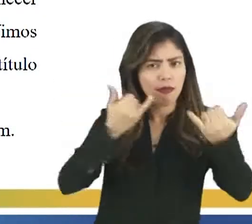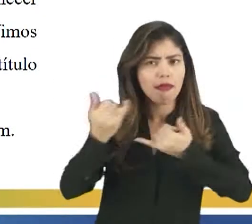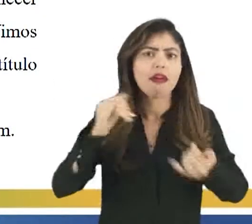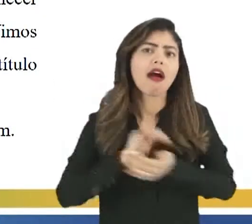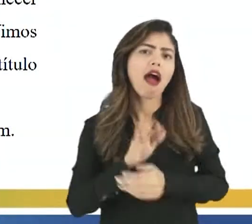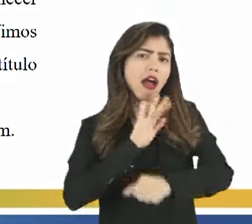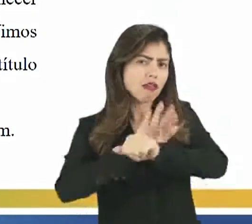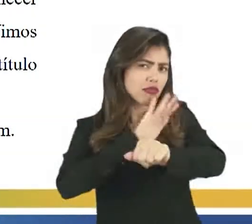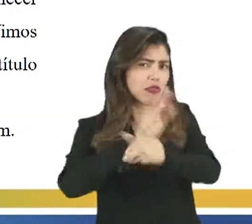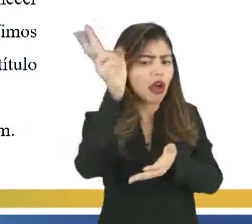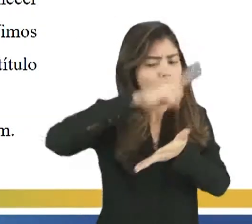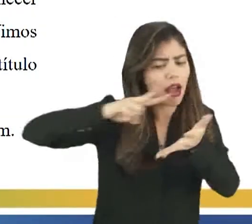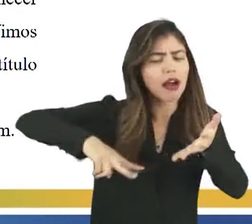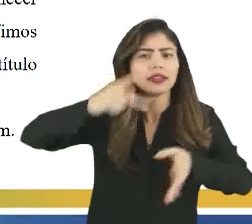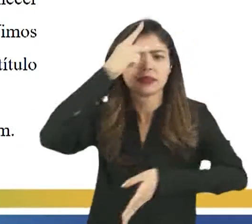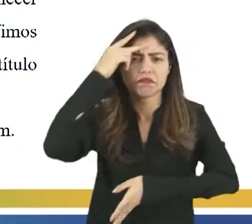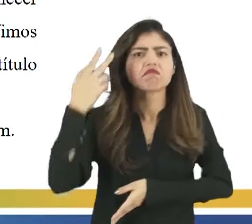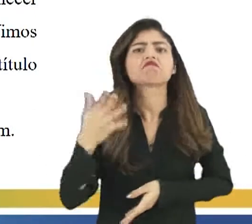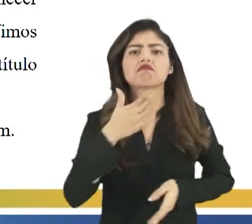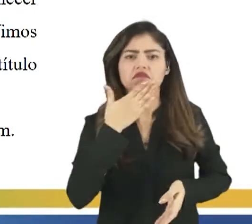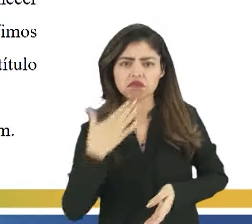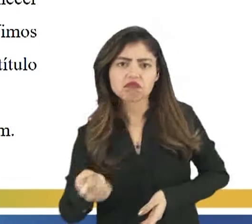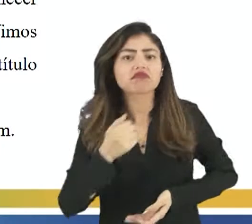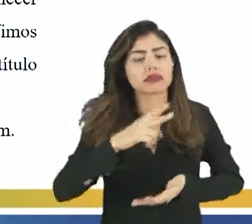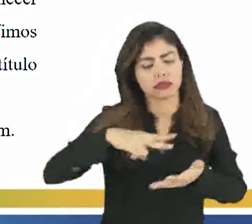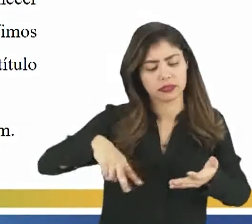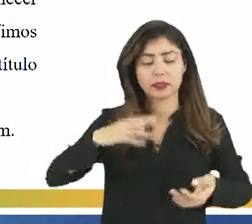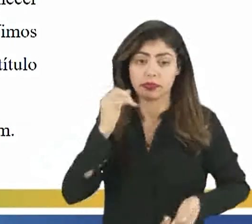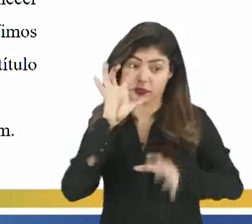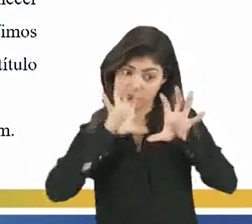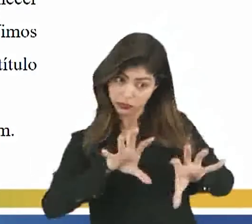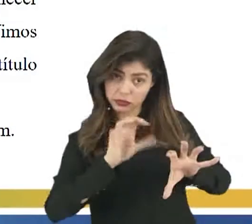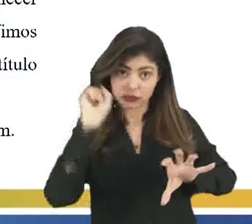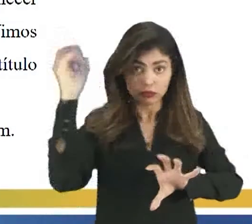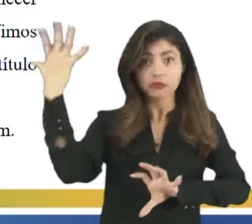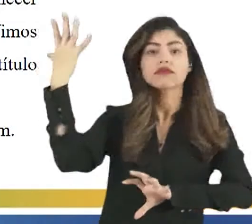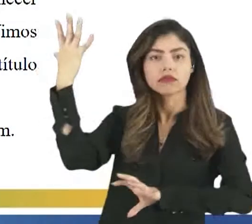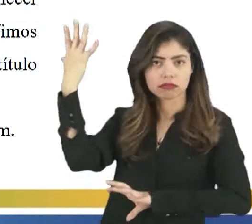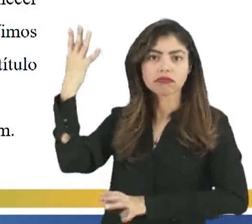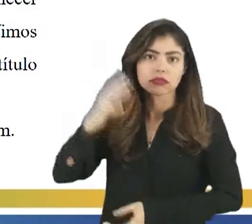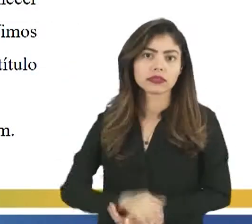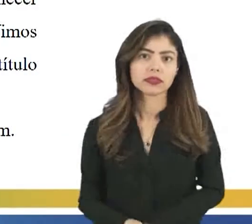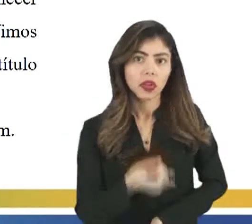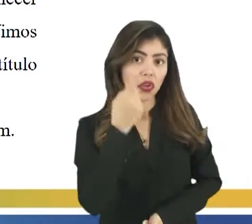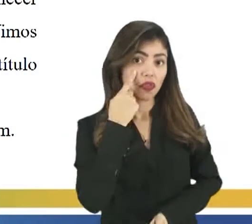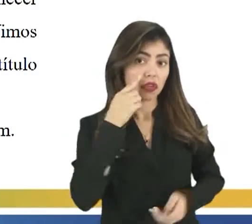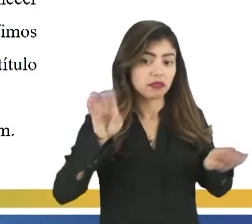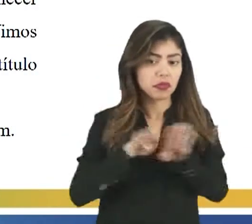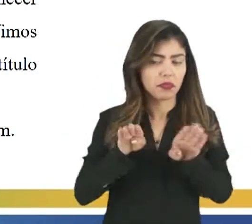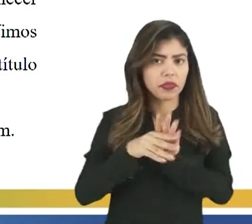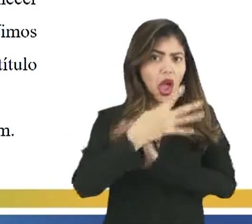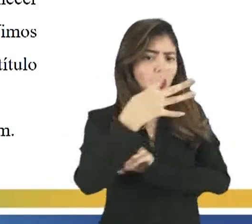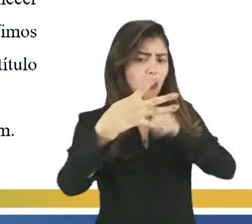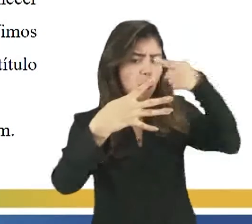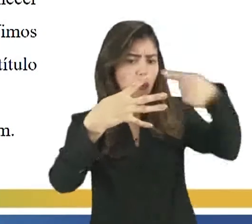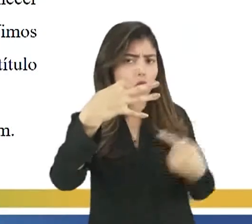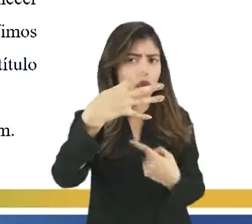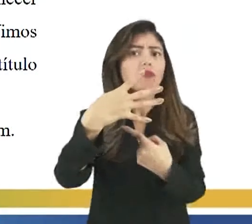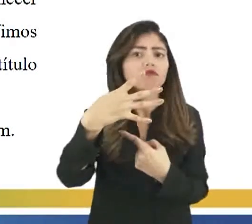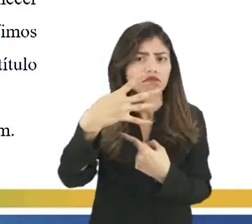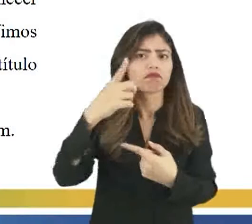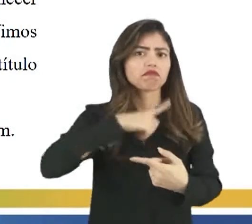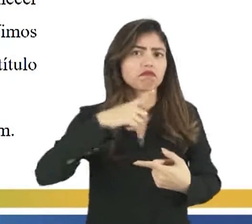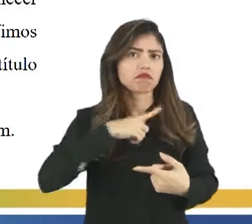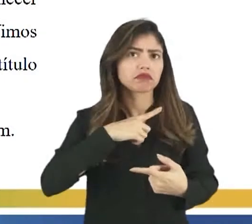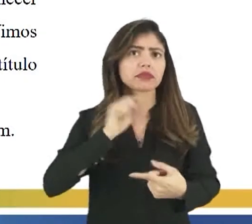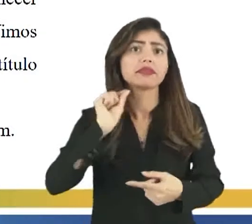informações que ajudem o leitor a entender melhor o que acontece. Vocês viram também sobre as 4 partes que compõem a